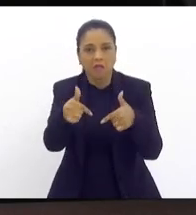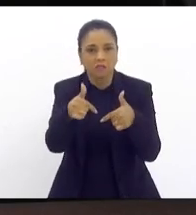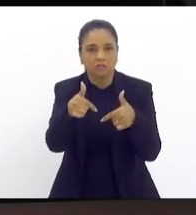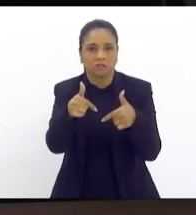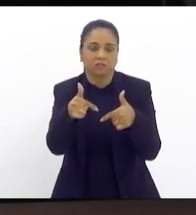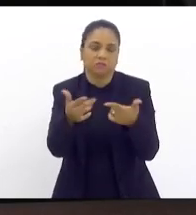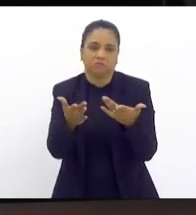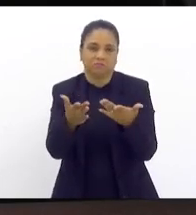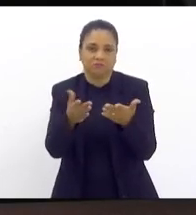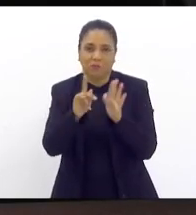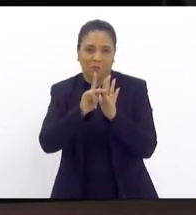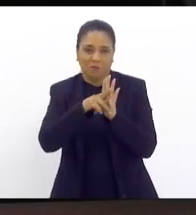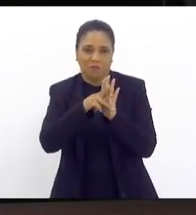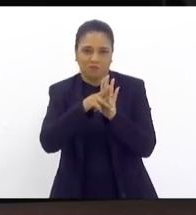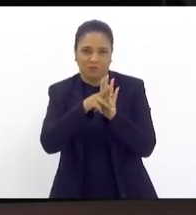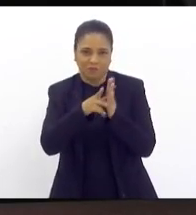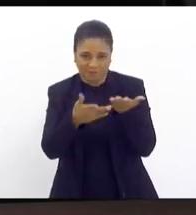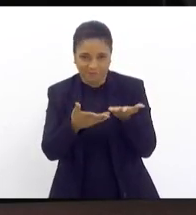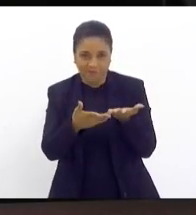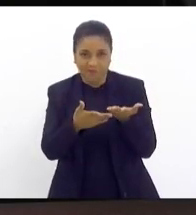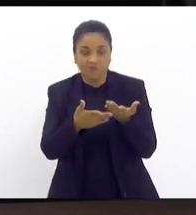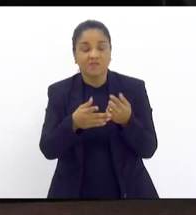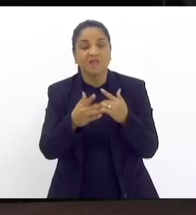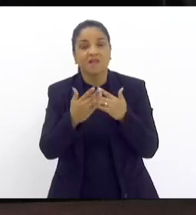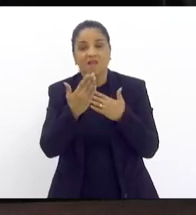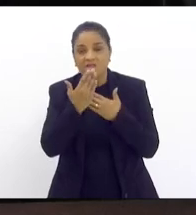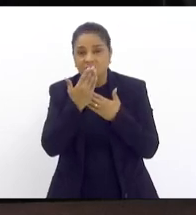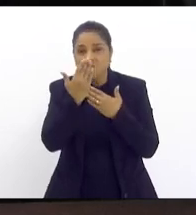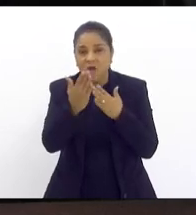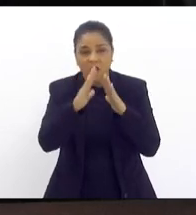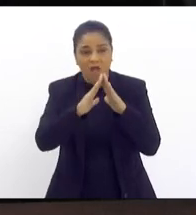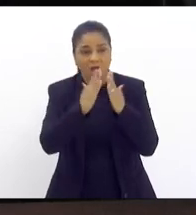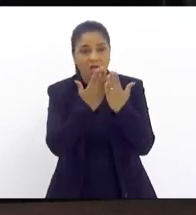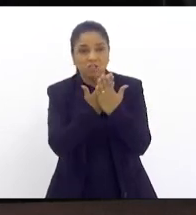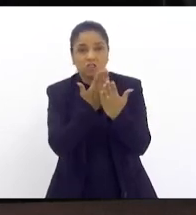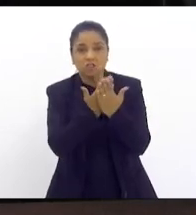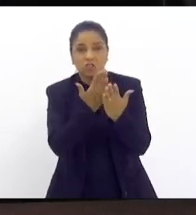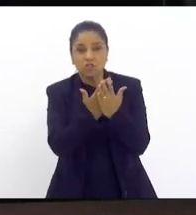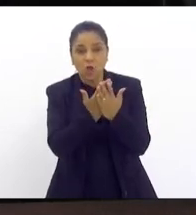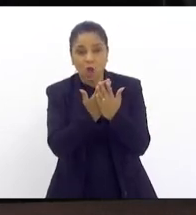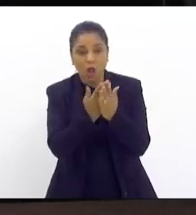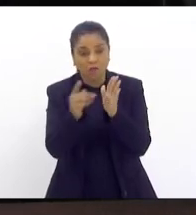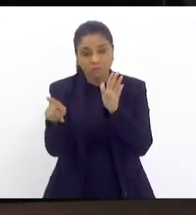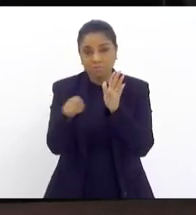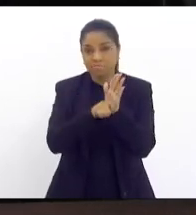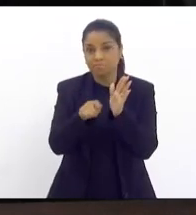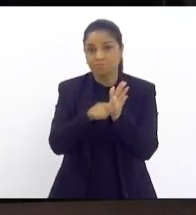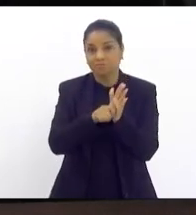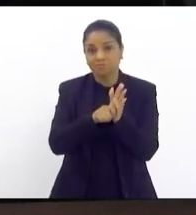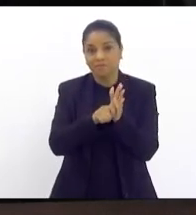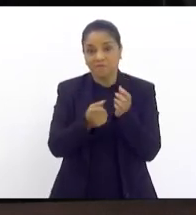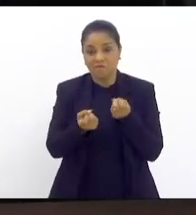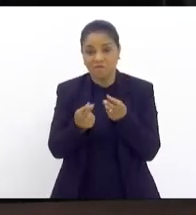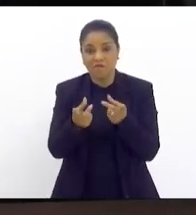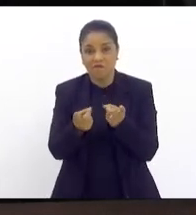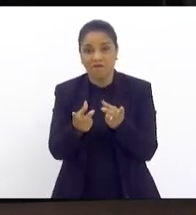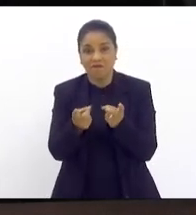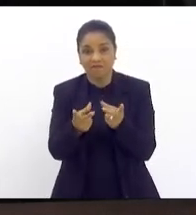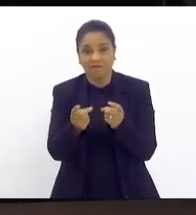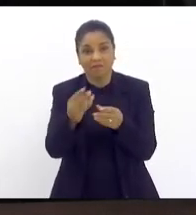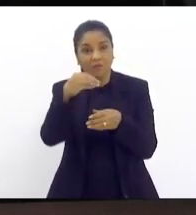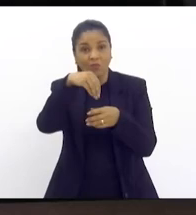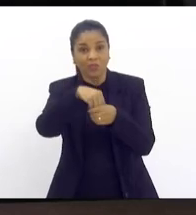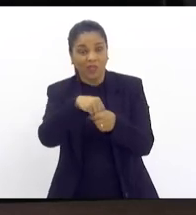nós temos em frente às escolas o maior ponto de venda de droga as drogas vendendo dentro